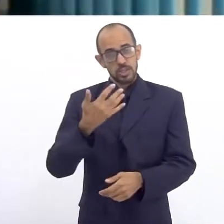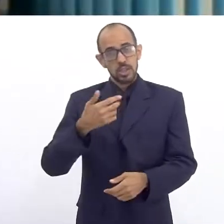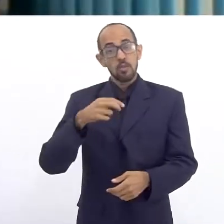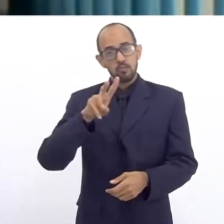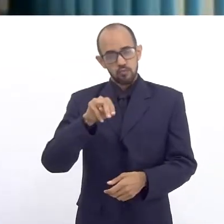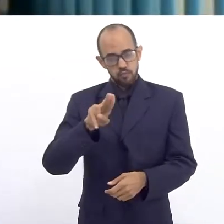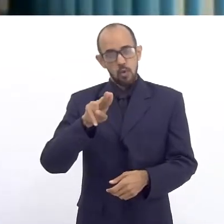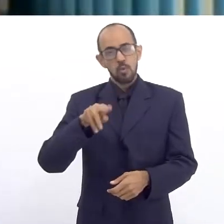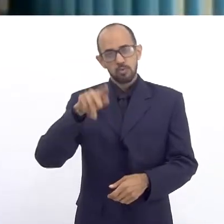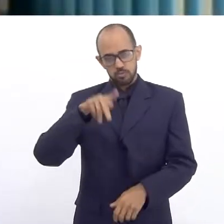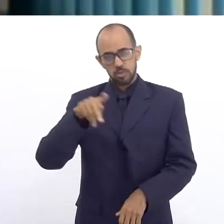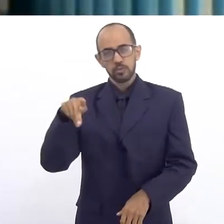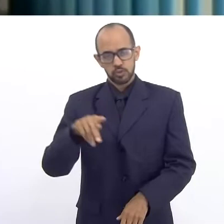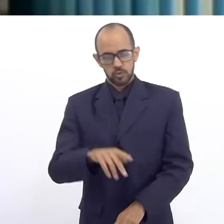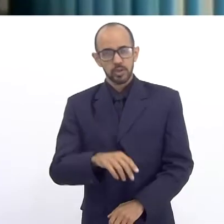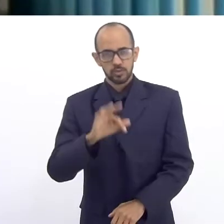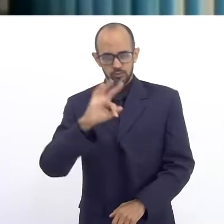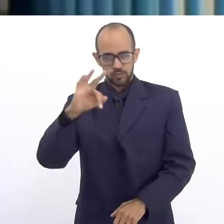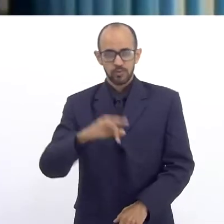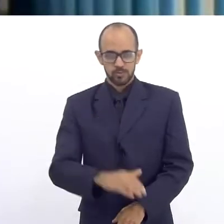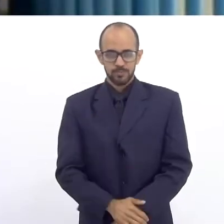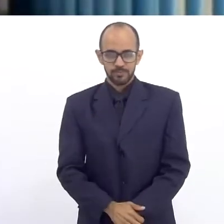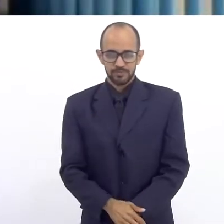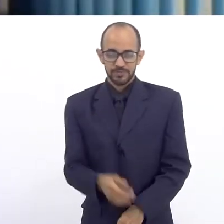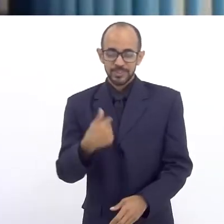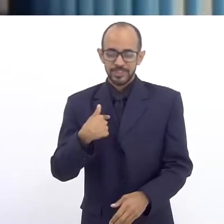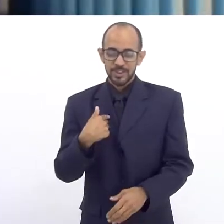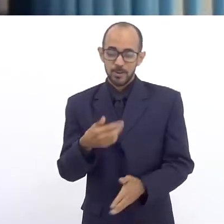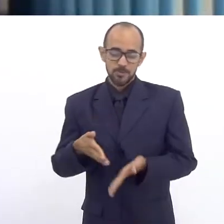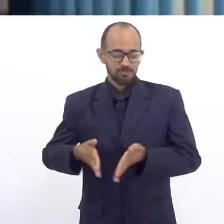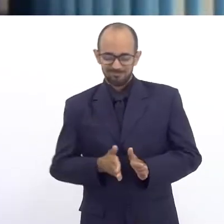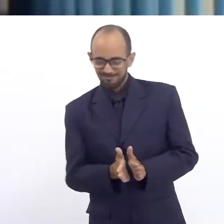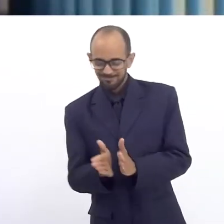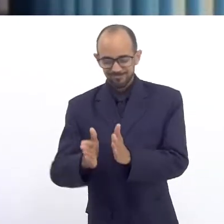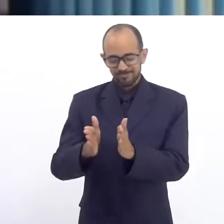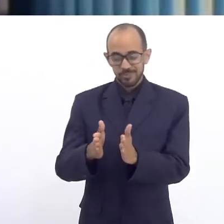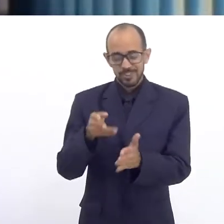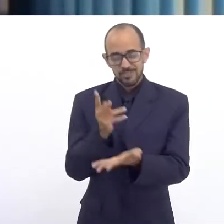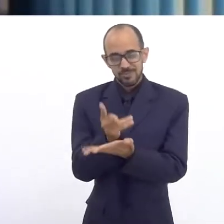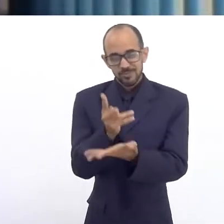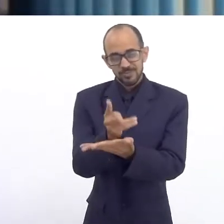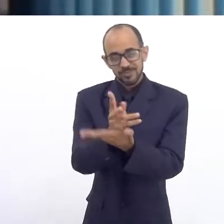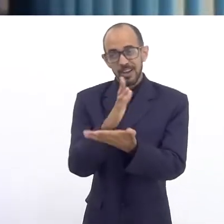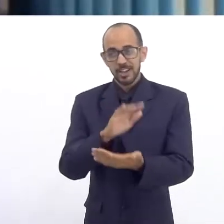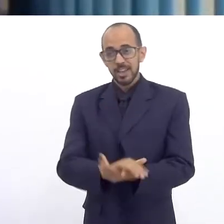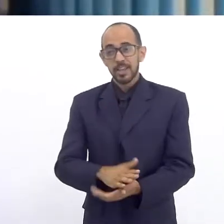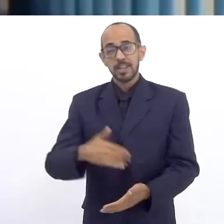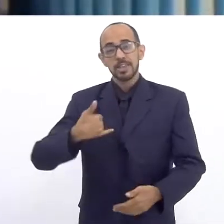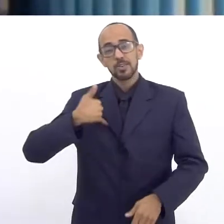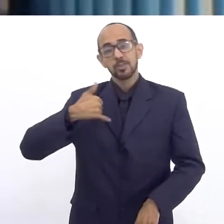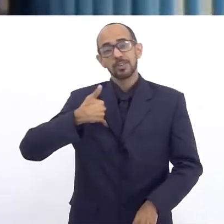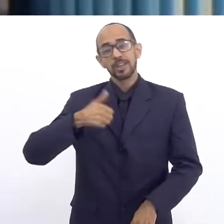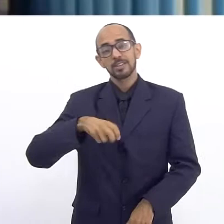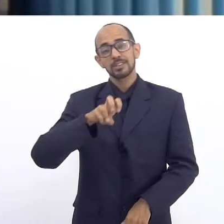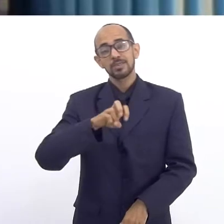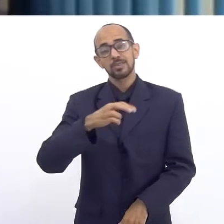ia ser professora. E assim foi. Eu segui isso e hoje eu já